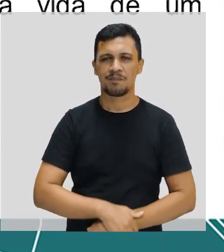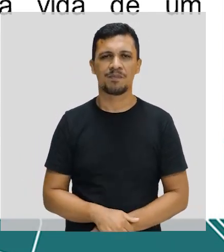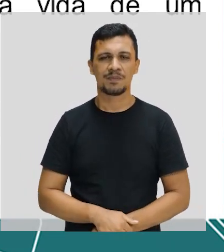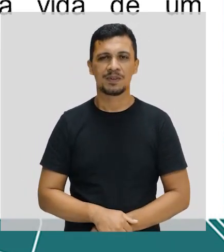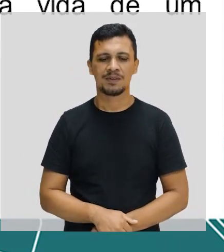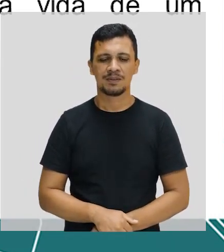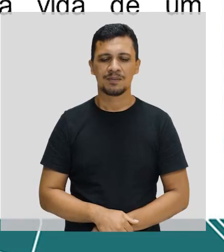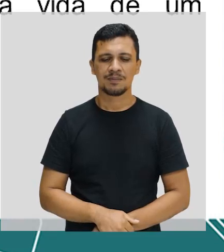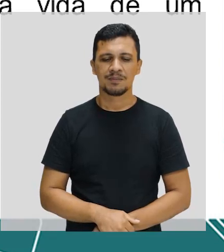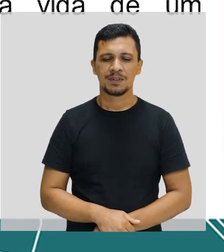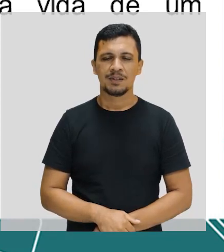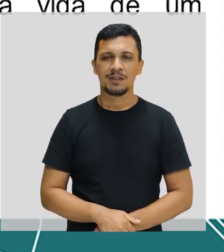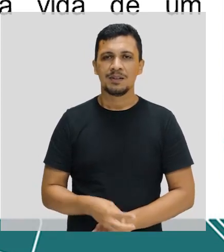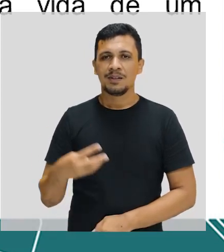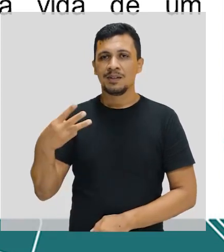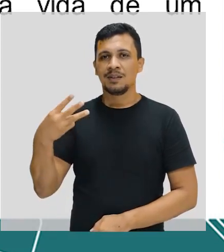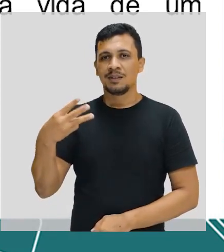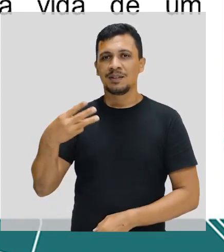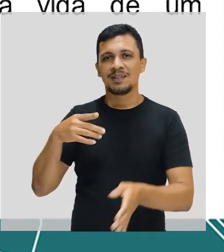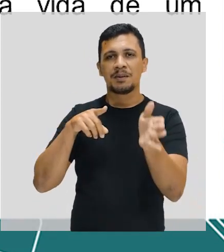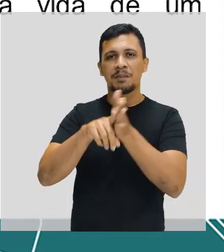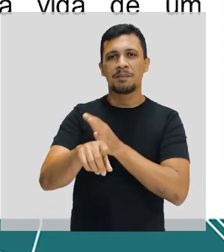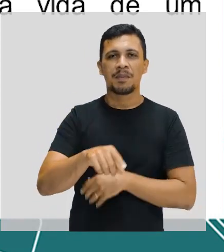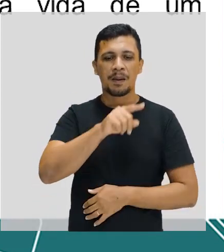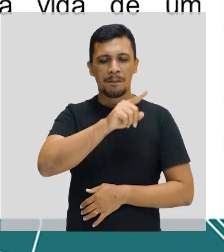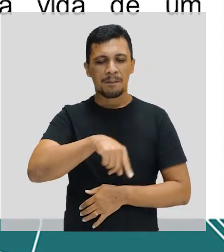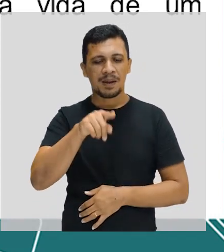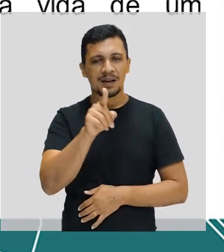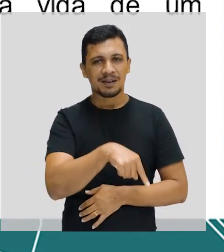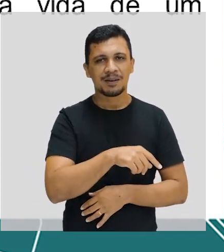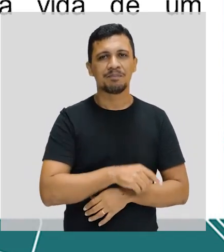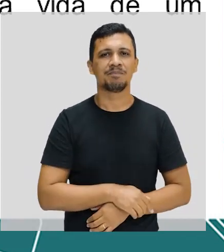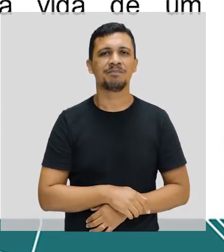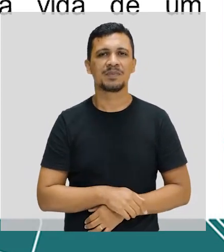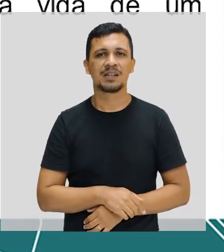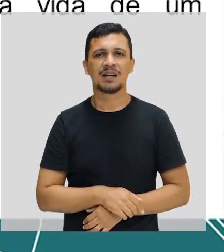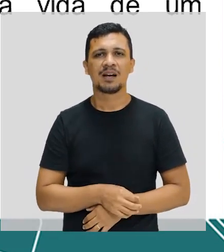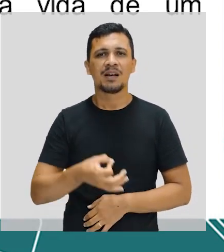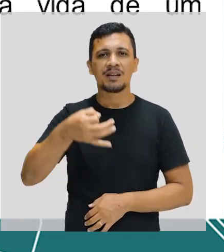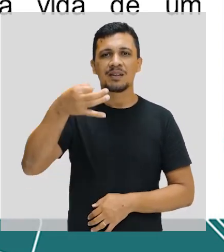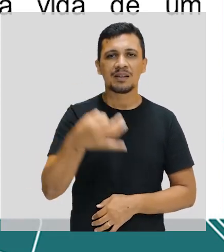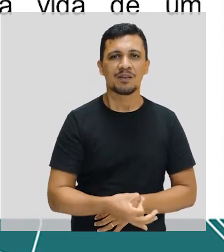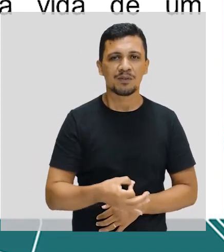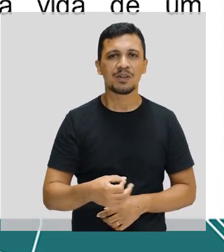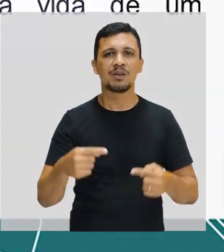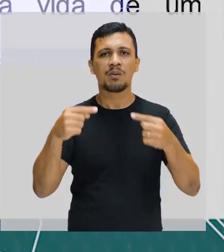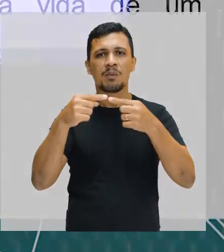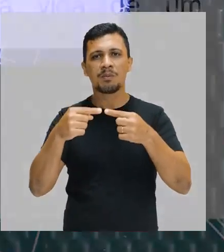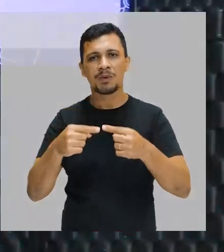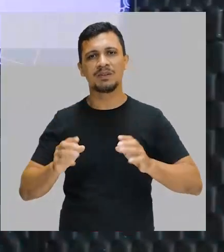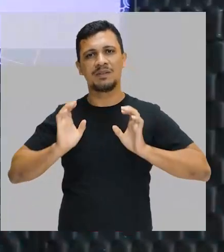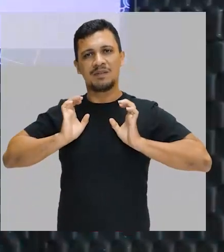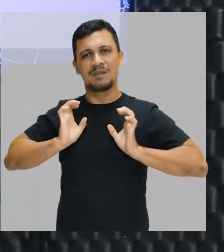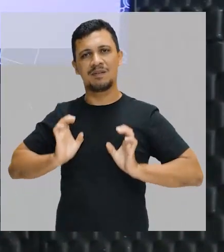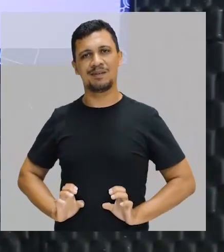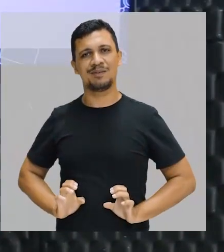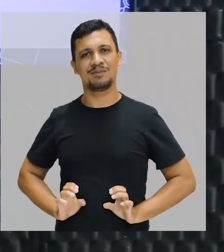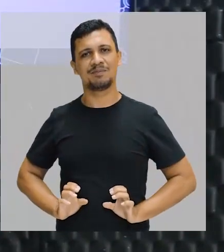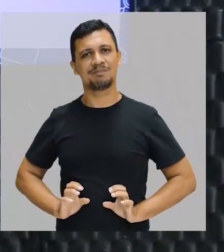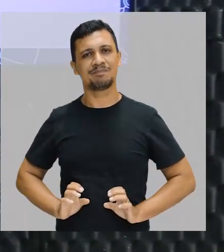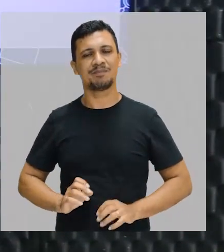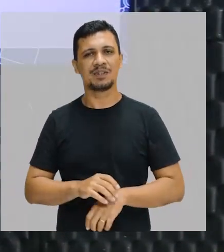lá. Essa terceira questão traz: assinale a alternativa que define corretamente o termo ético. Obviamente que, geral, não